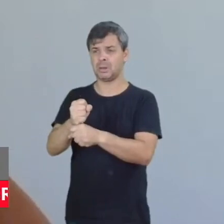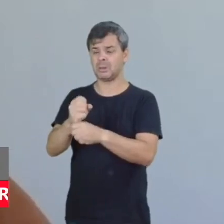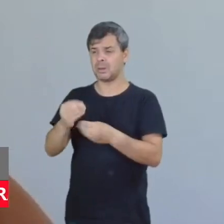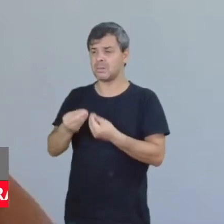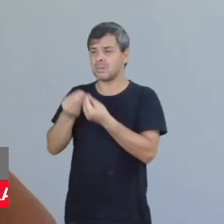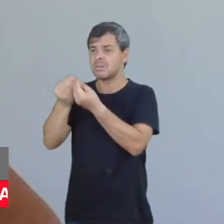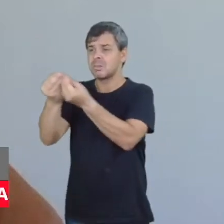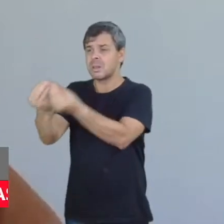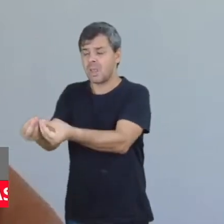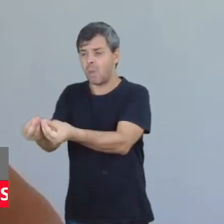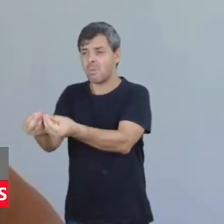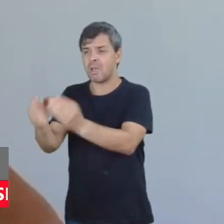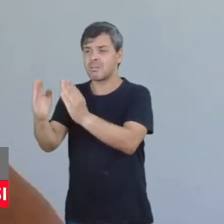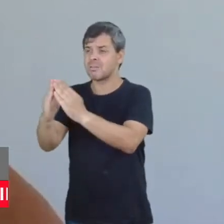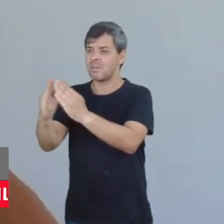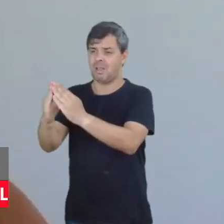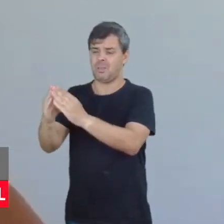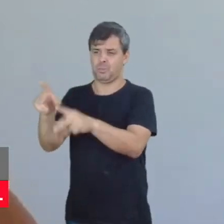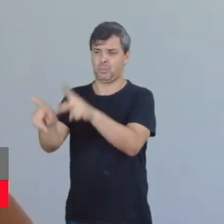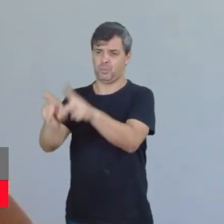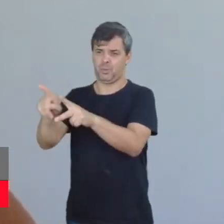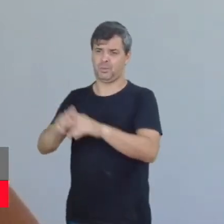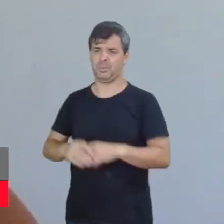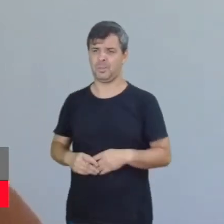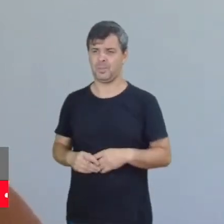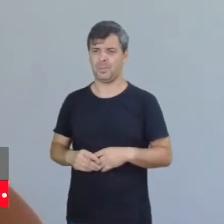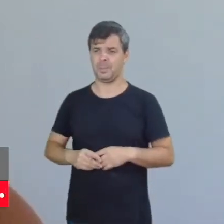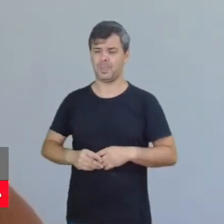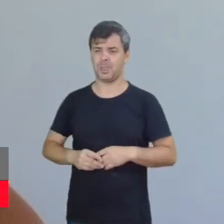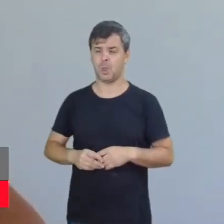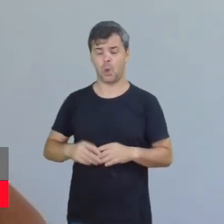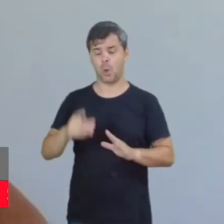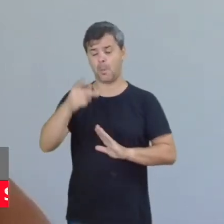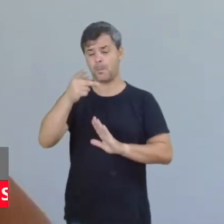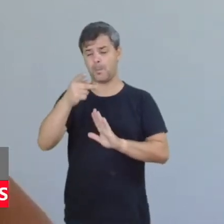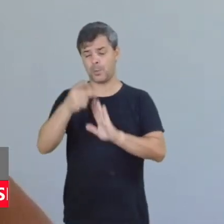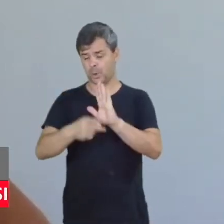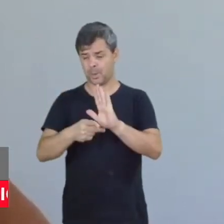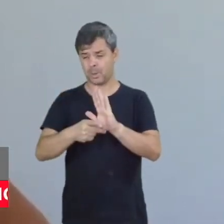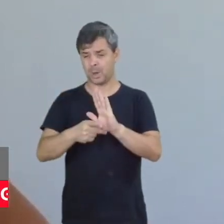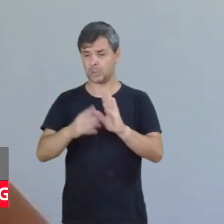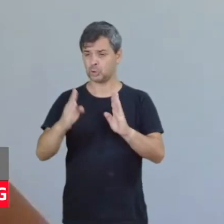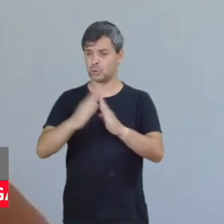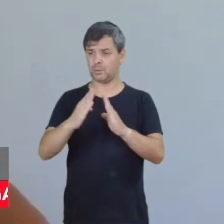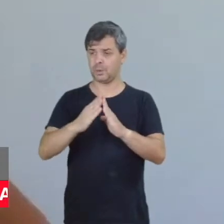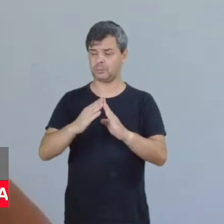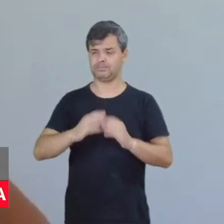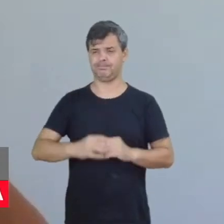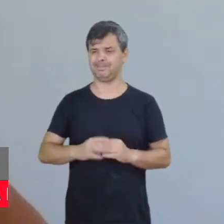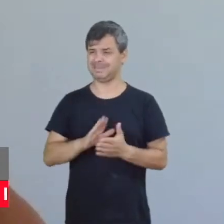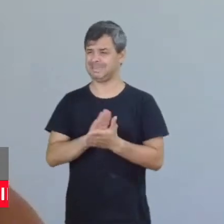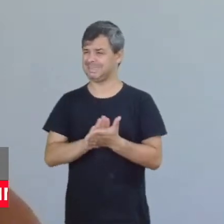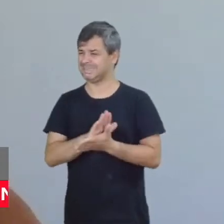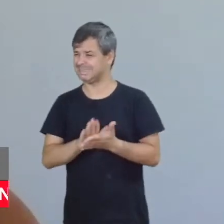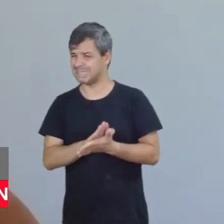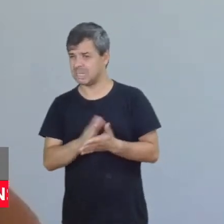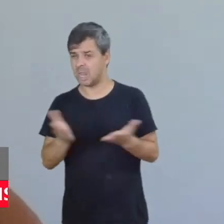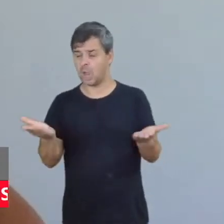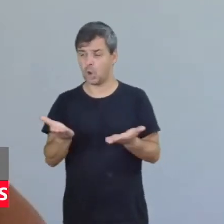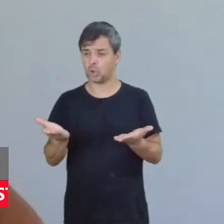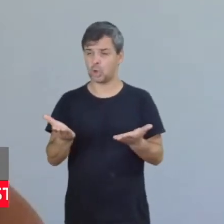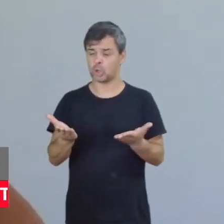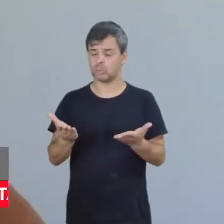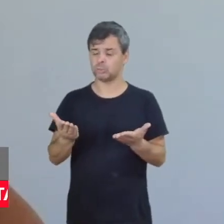uma única casa sequer. Nenhum programa municipal de habitação ou de moradia. Agora nós já